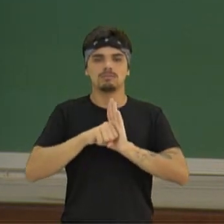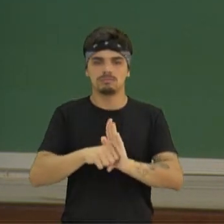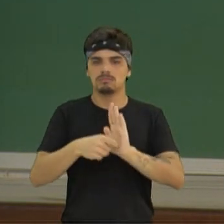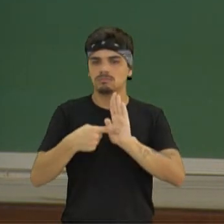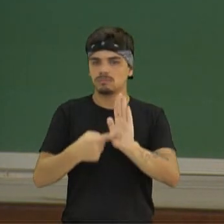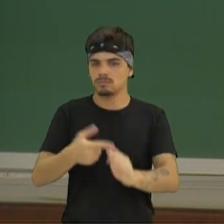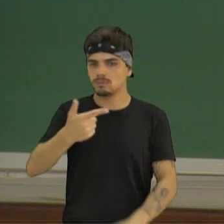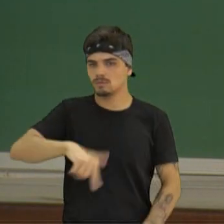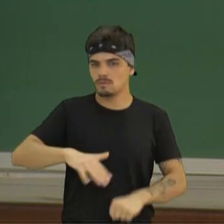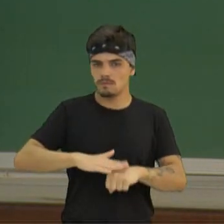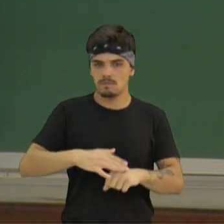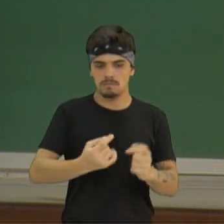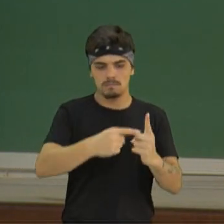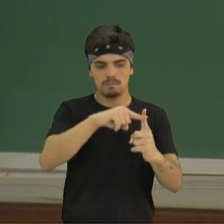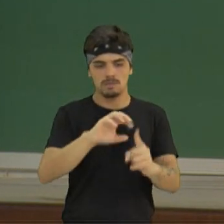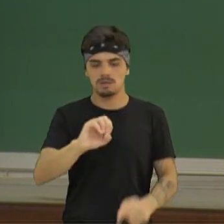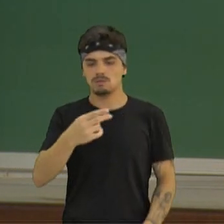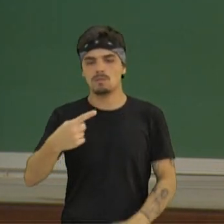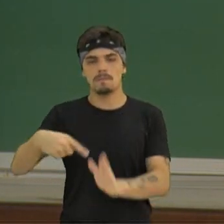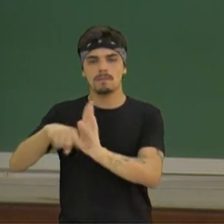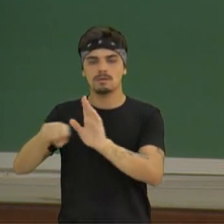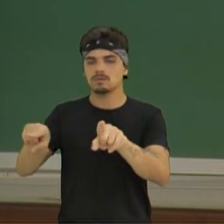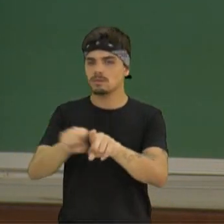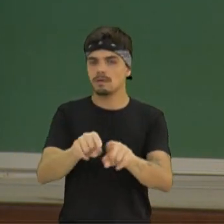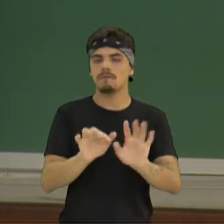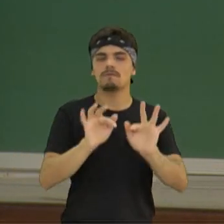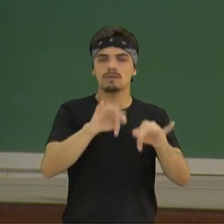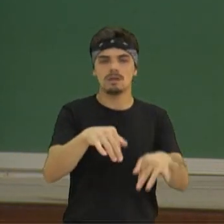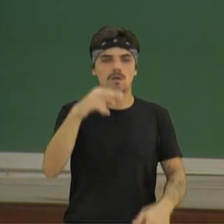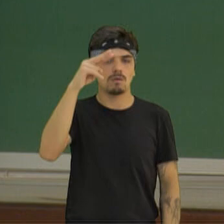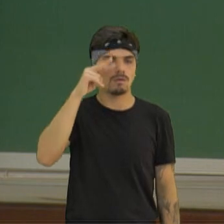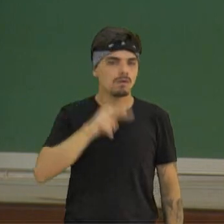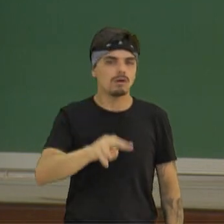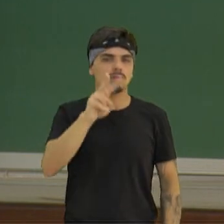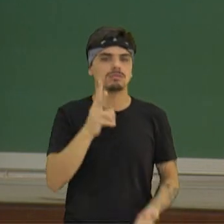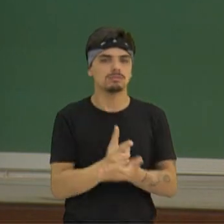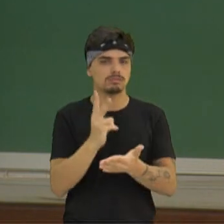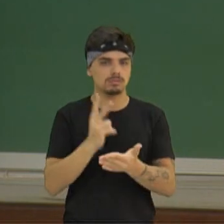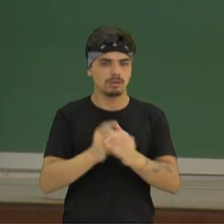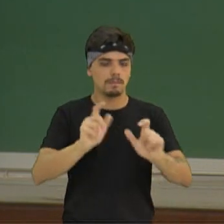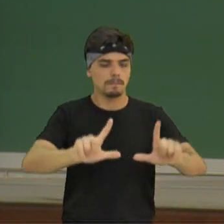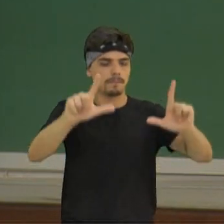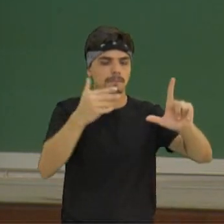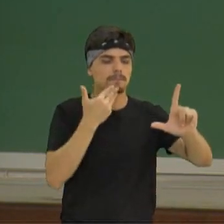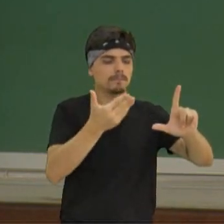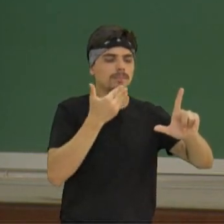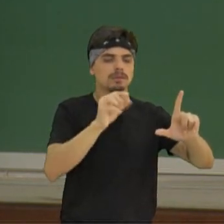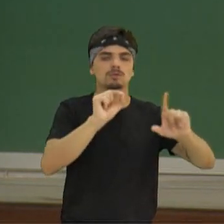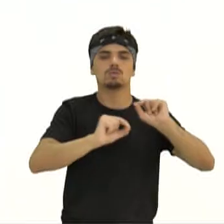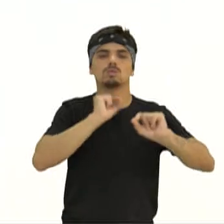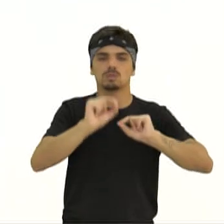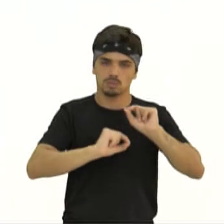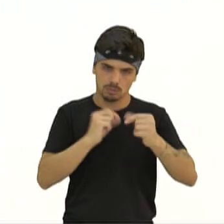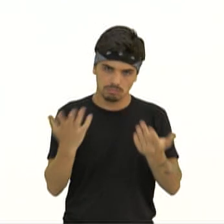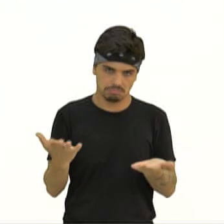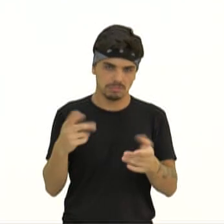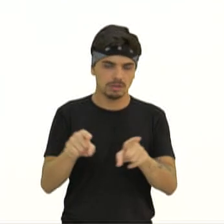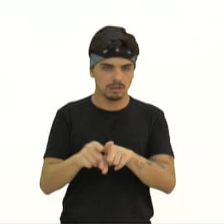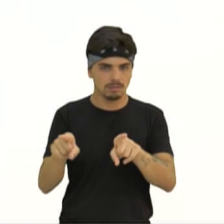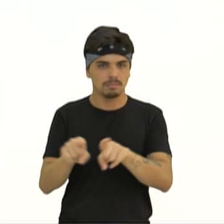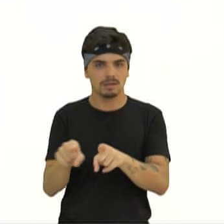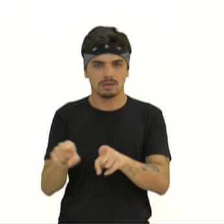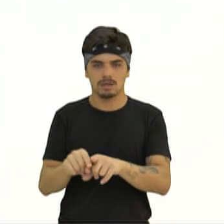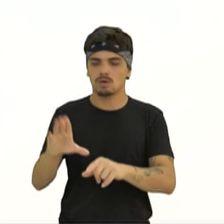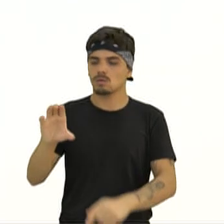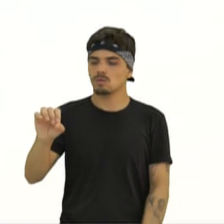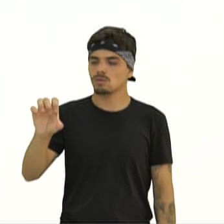menos. No final, eu sempre dou uma olhadinha no quadrante, ele está pedindo o quadrante, o cosseno no quarto